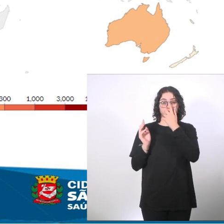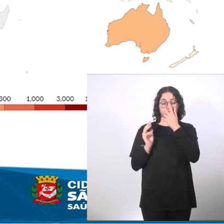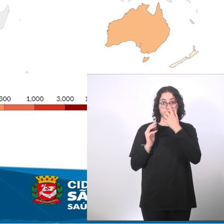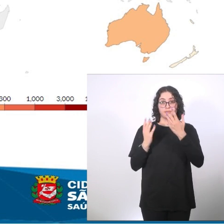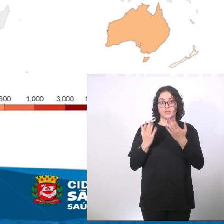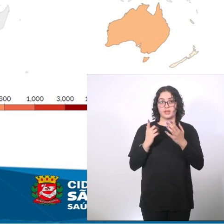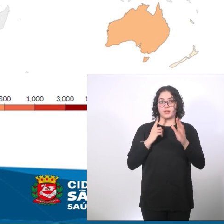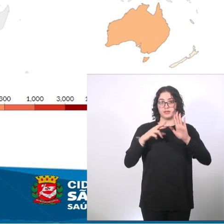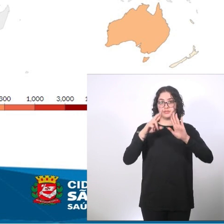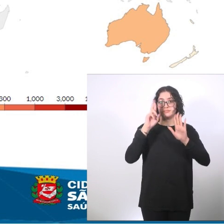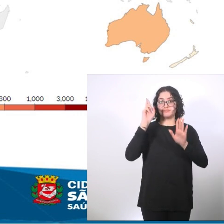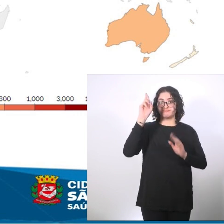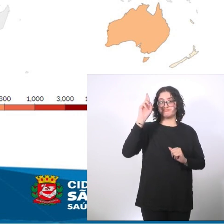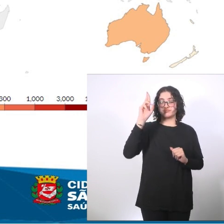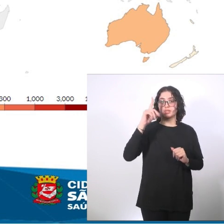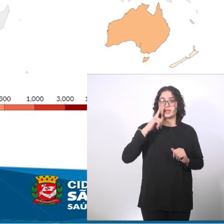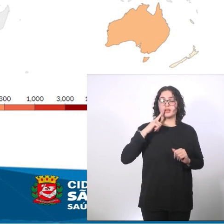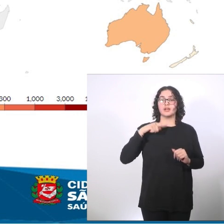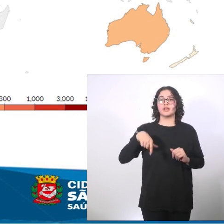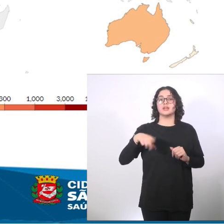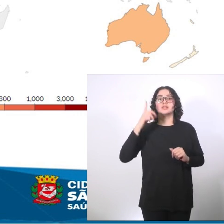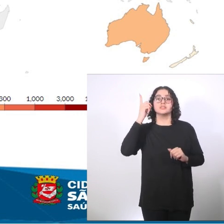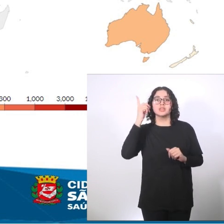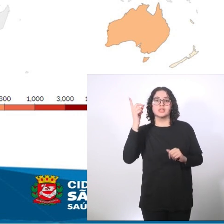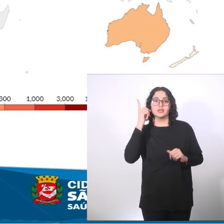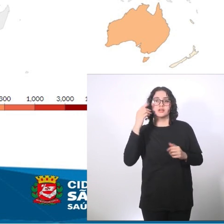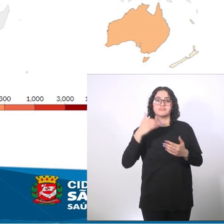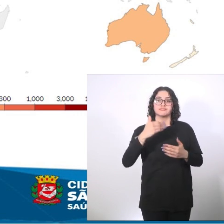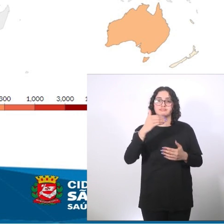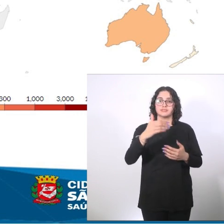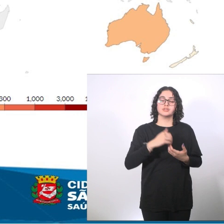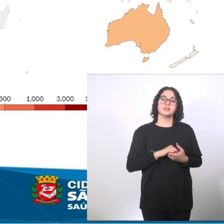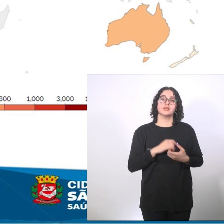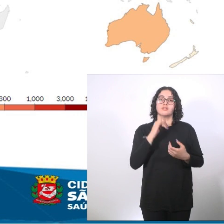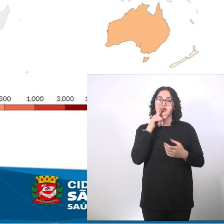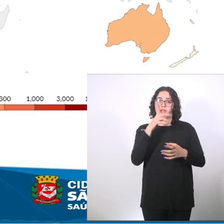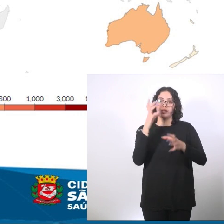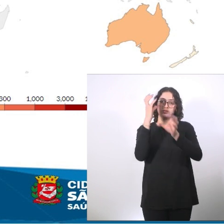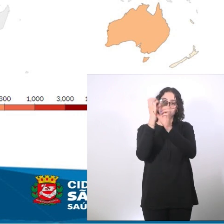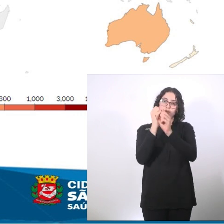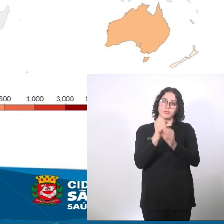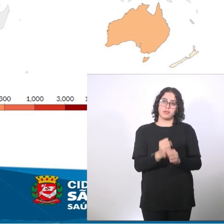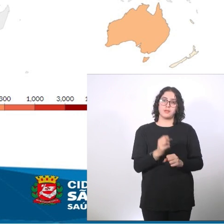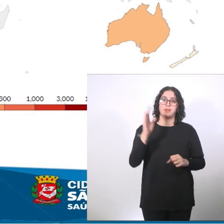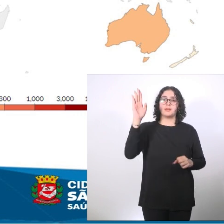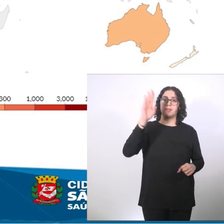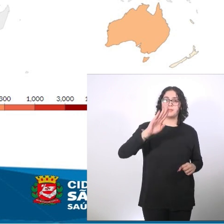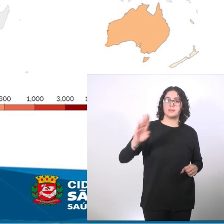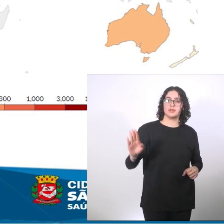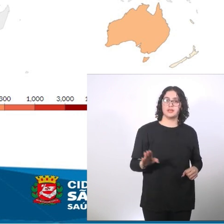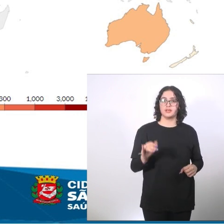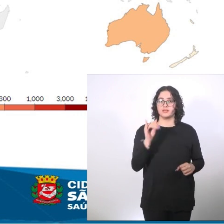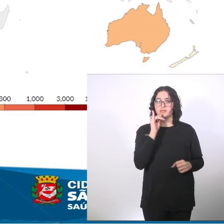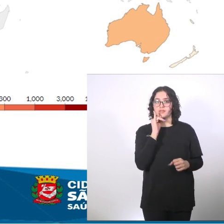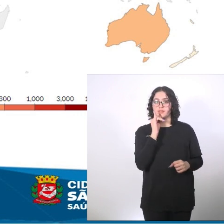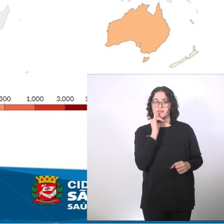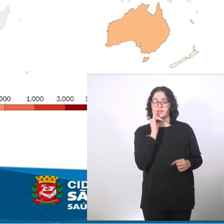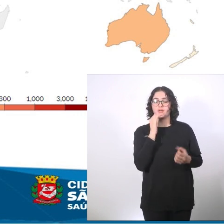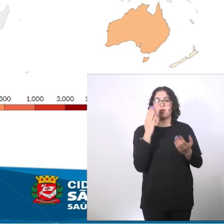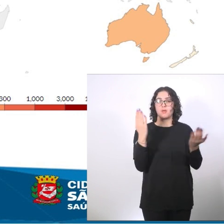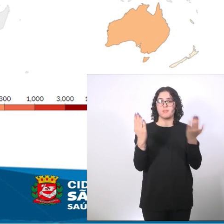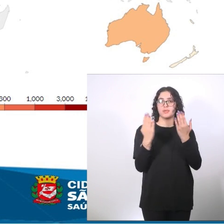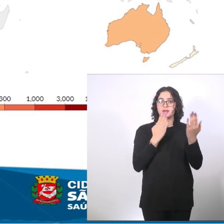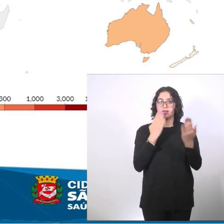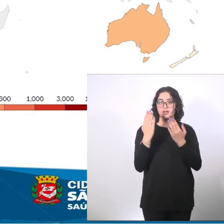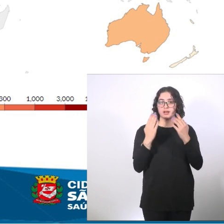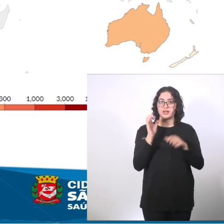nas referências as datas, tá? Então vocês vão ver, às vezes, se forem querer somar Brasil com estado, município, por causa